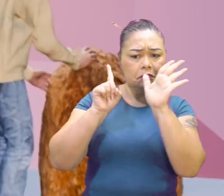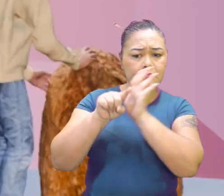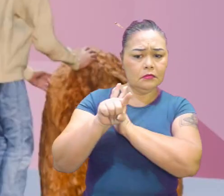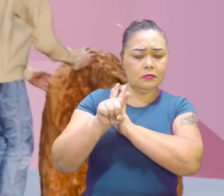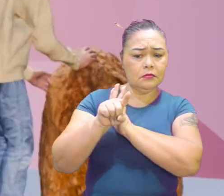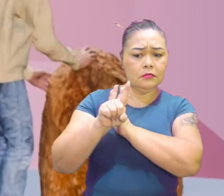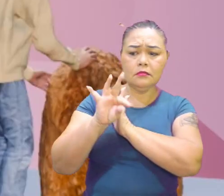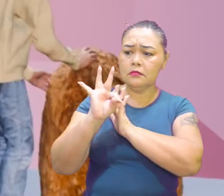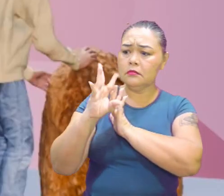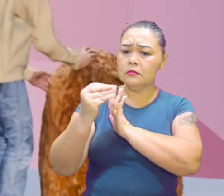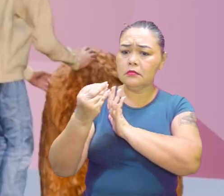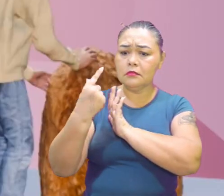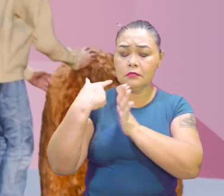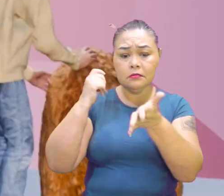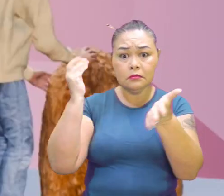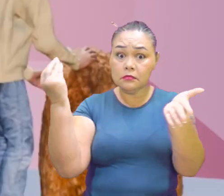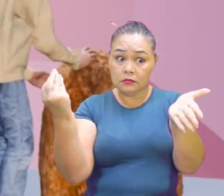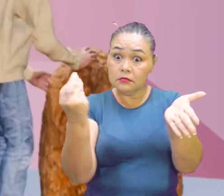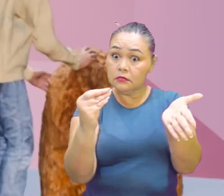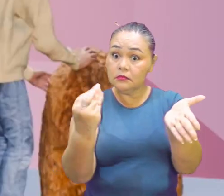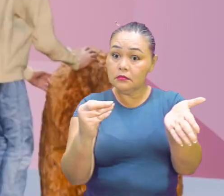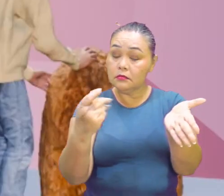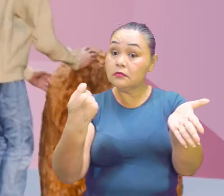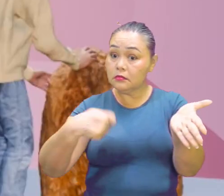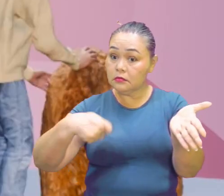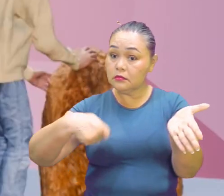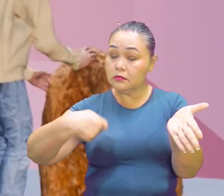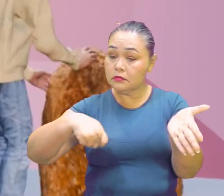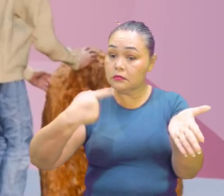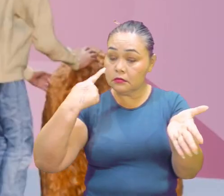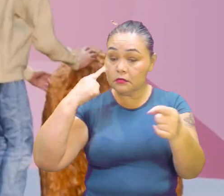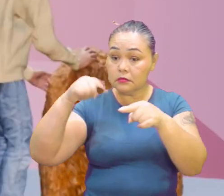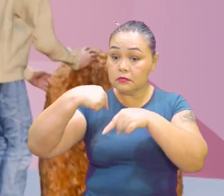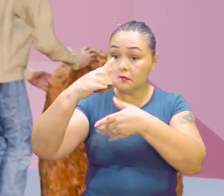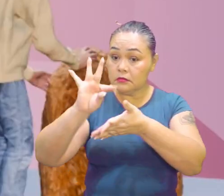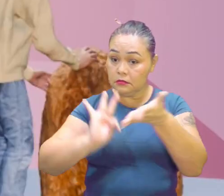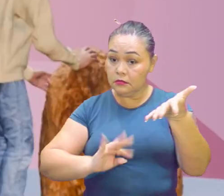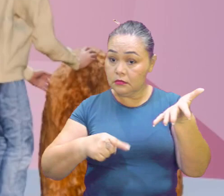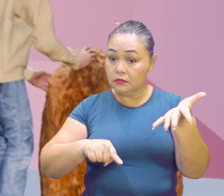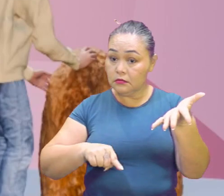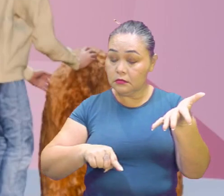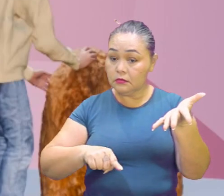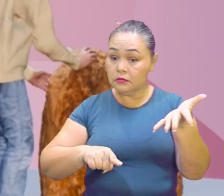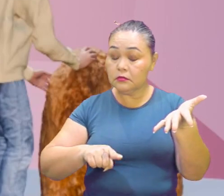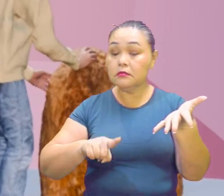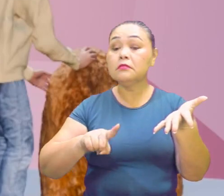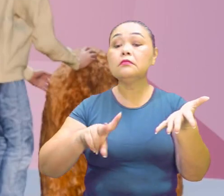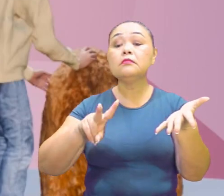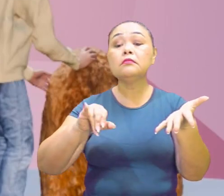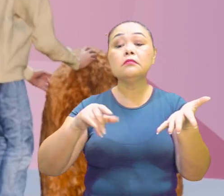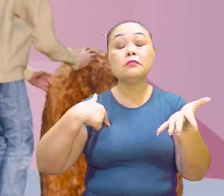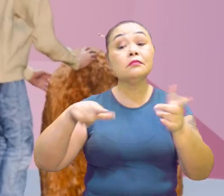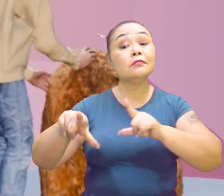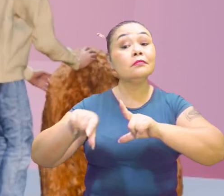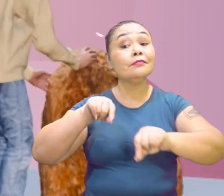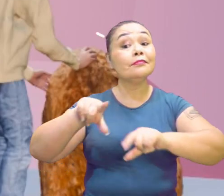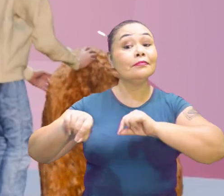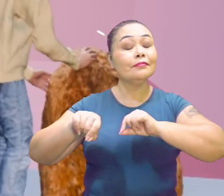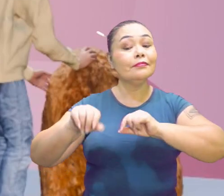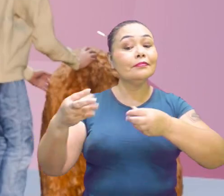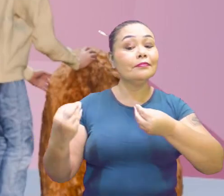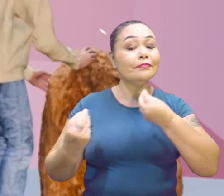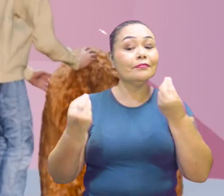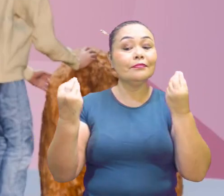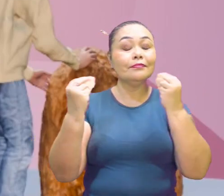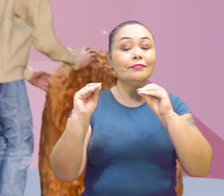mas tudo que vocês irão colocar, eu preciso trabalhar no meu texto? Você vai escolher a melhor forma